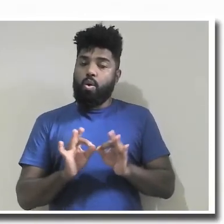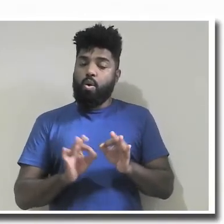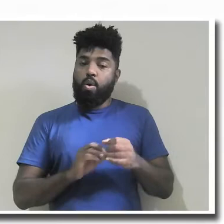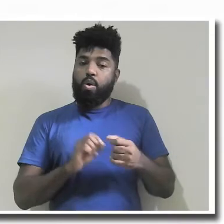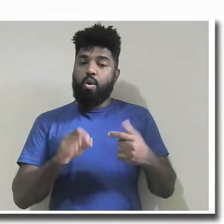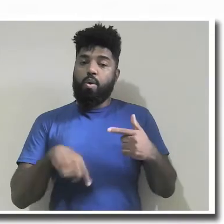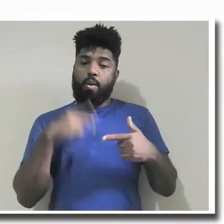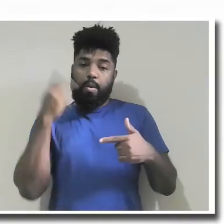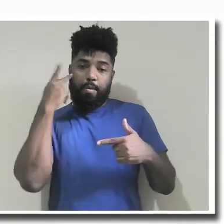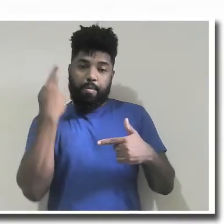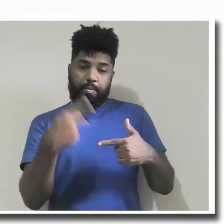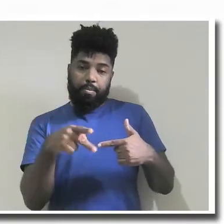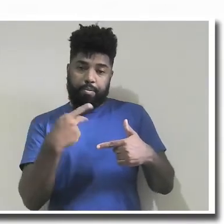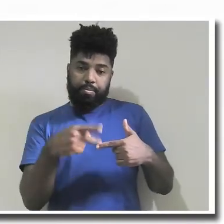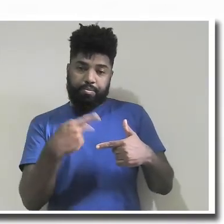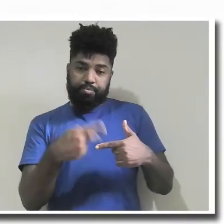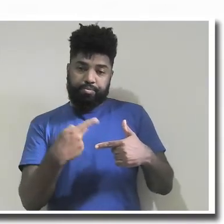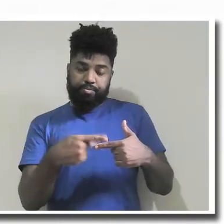segunda propriedade,